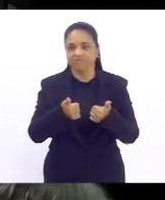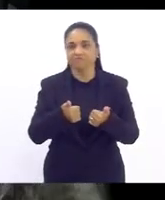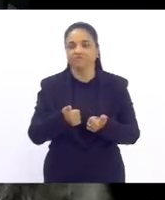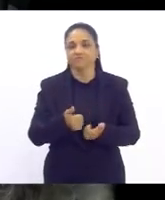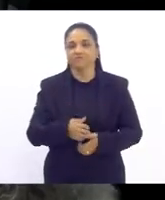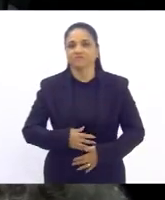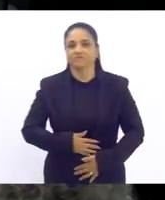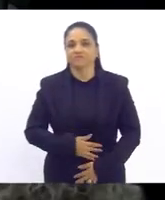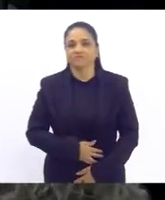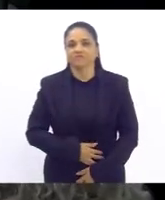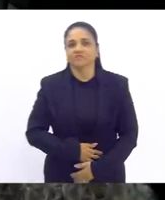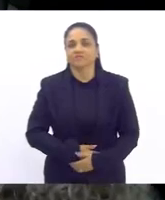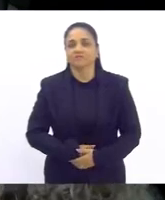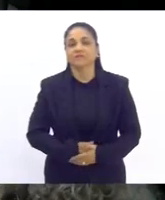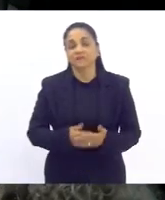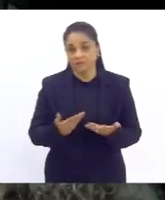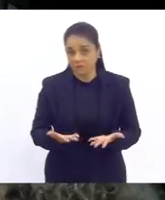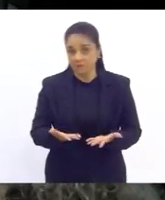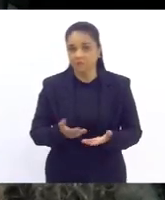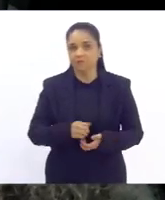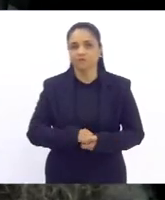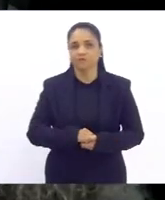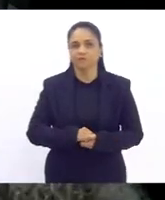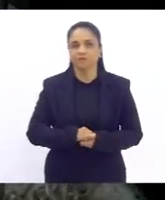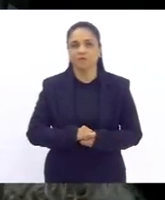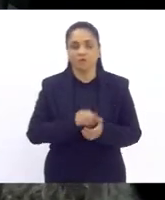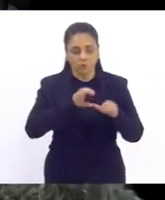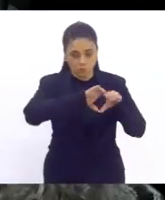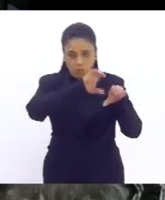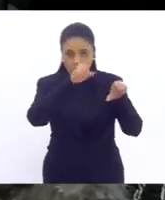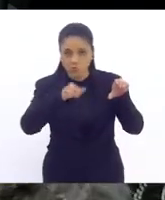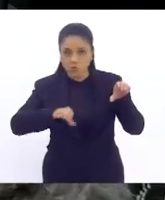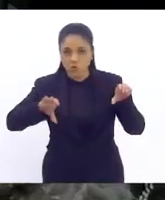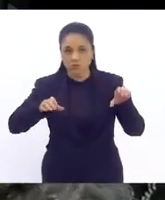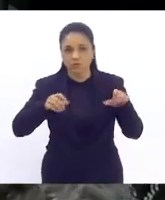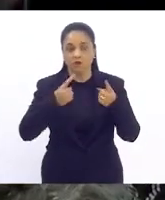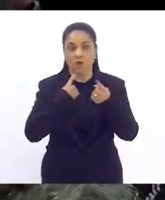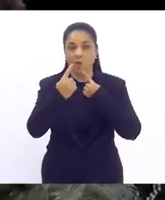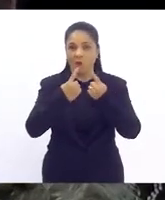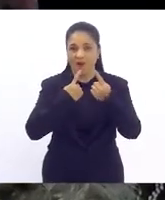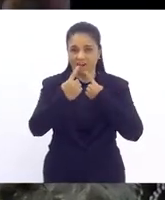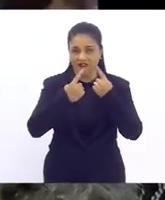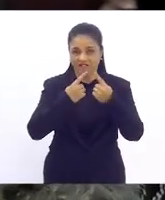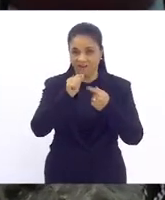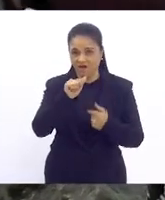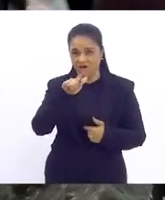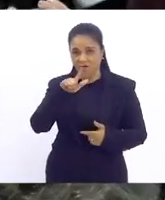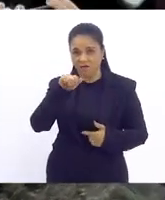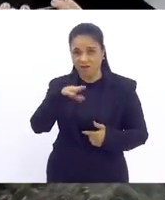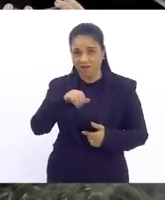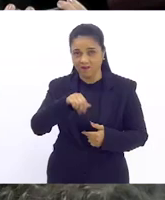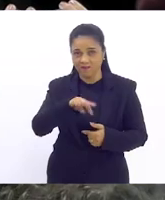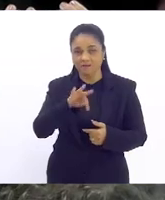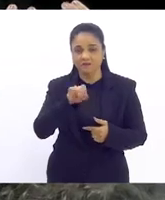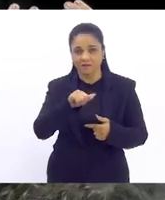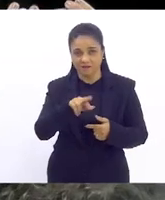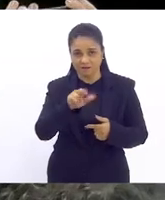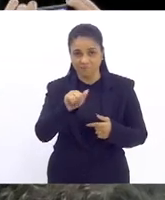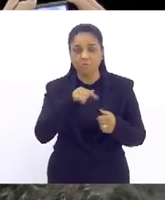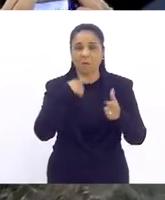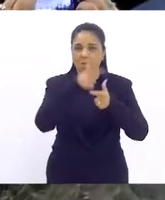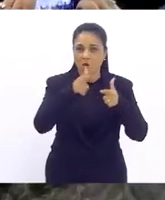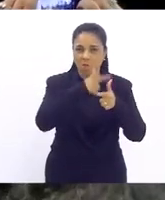Alcântara é então é quanto o esgoto de Alcântara a gente teve um problema Inicial